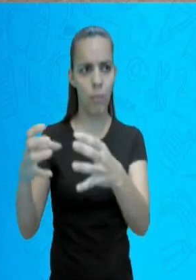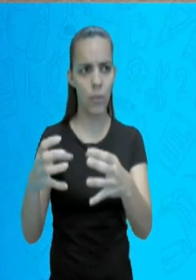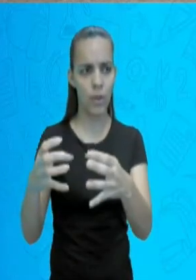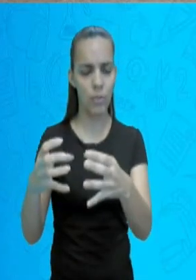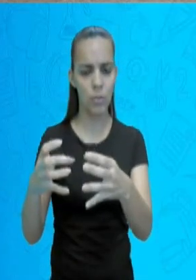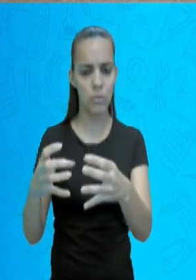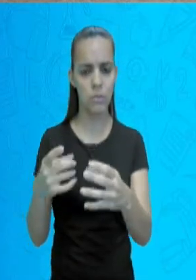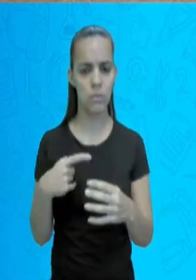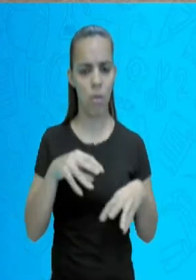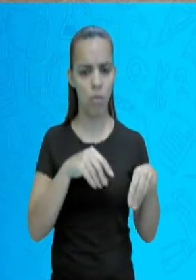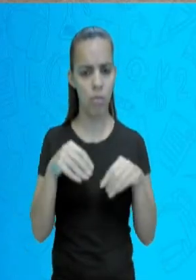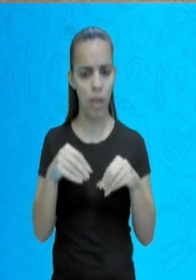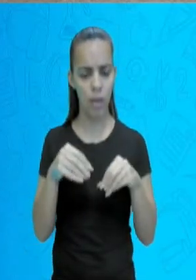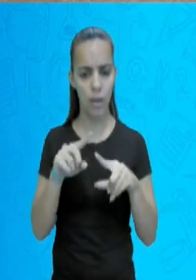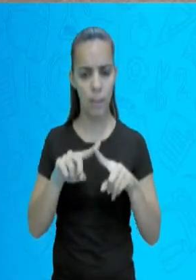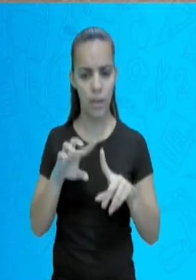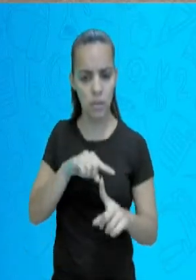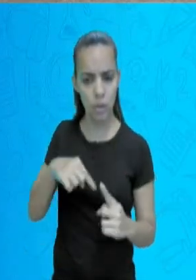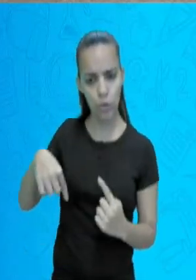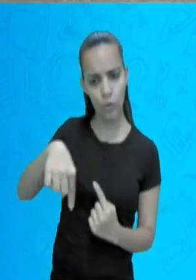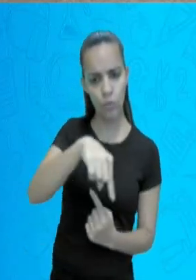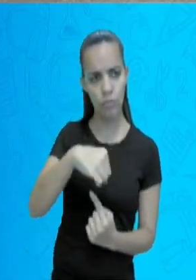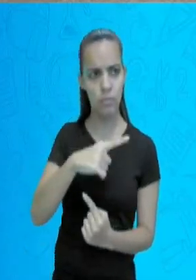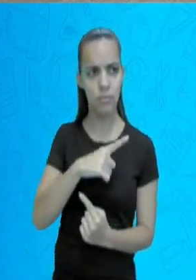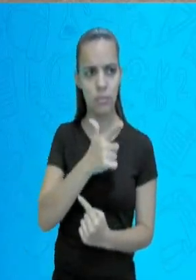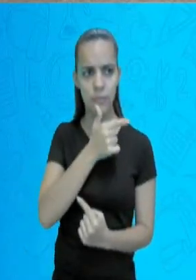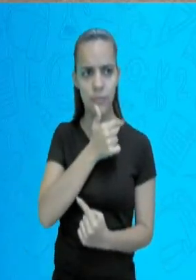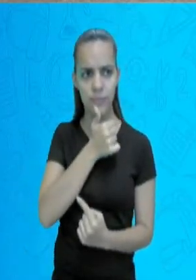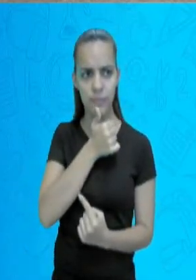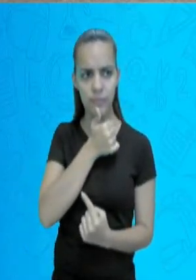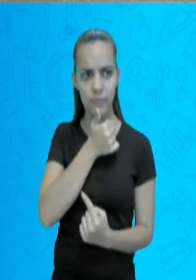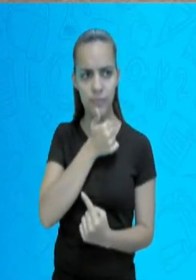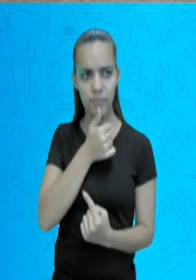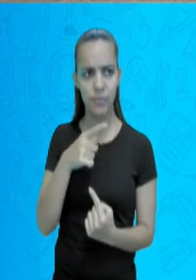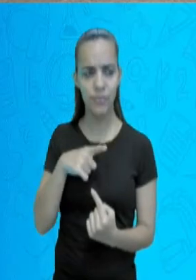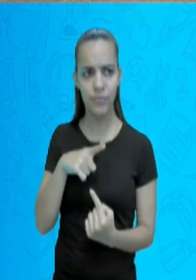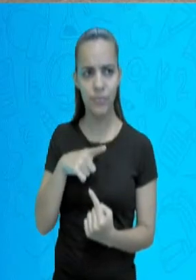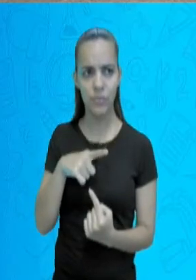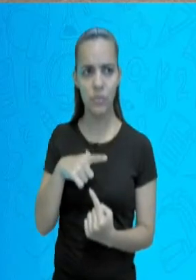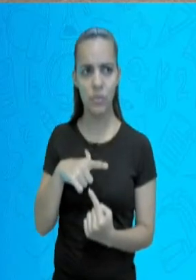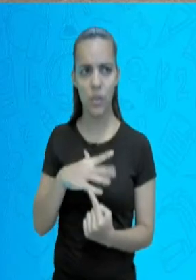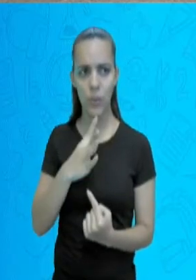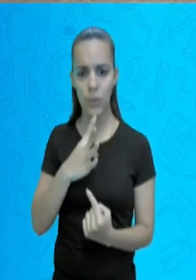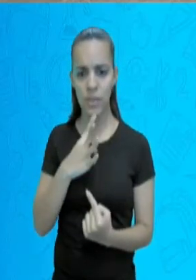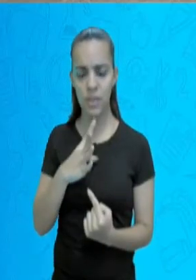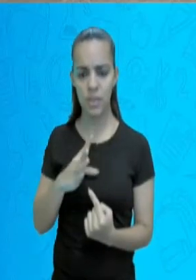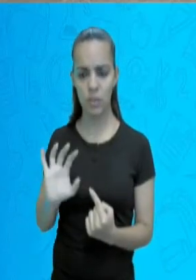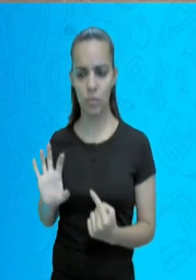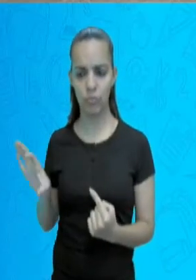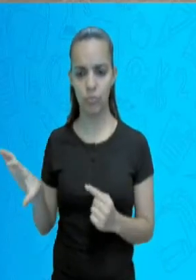cercada por água, mas ligado ao continente por um dos lados.